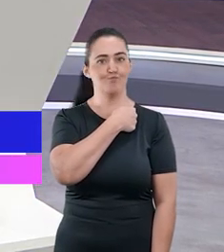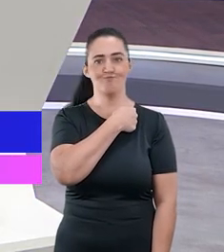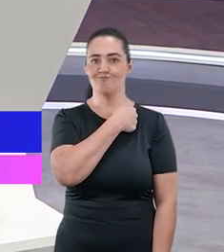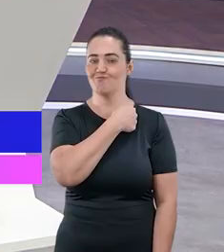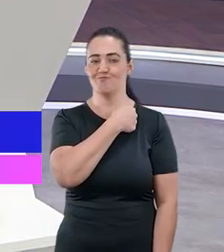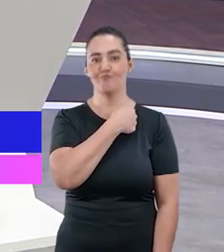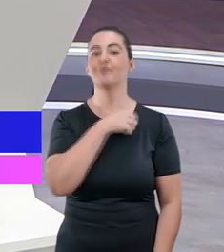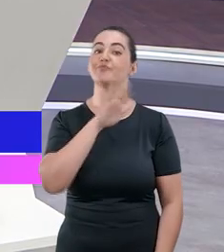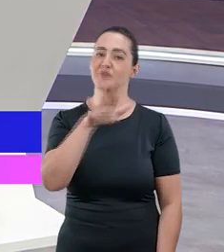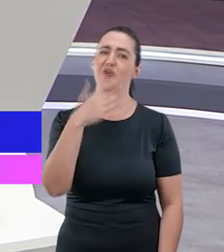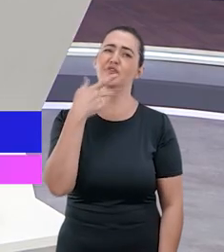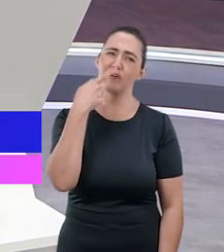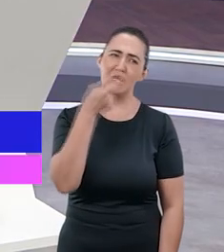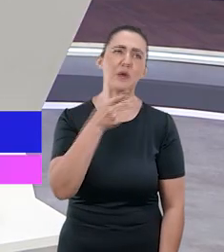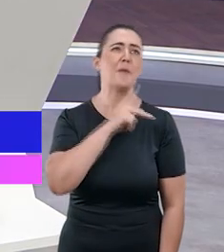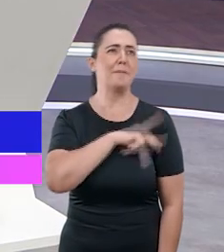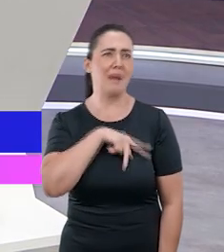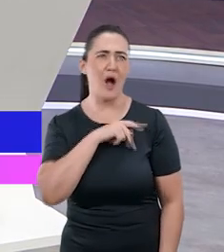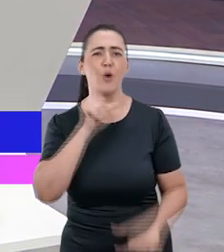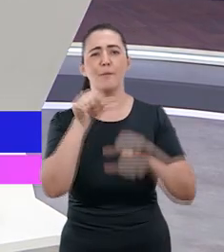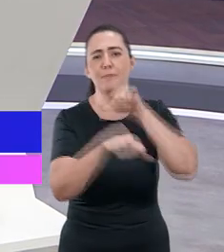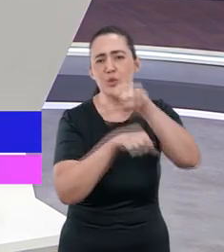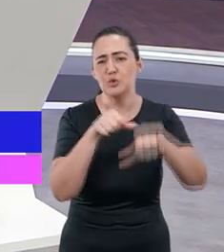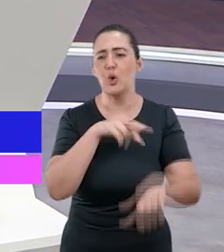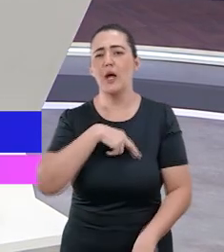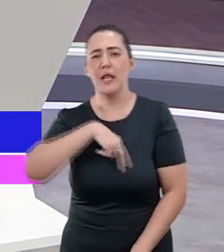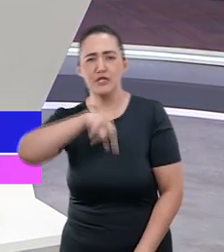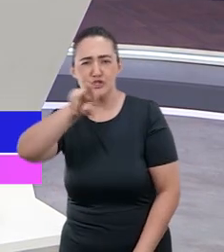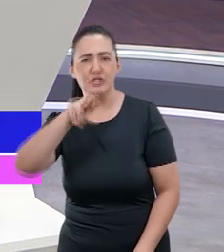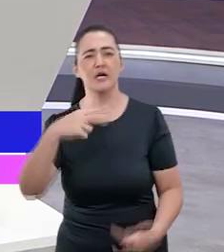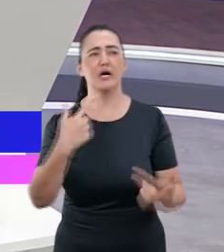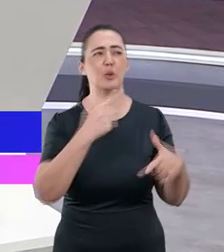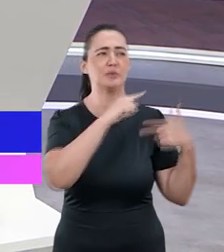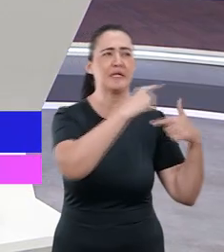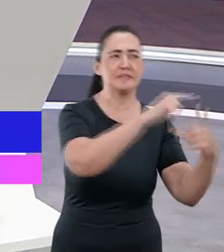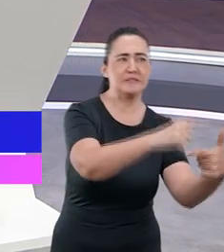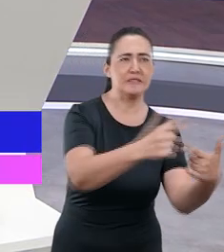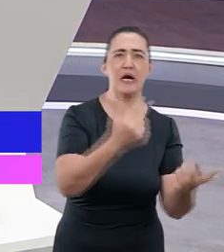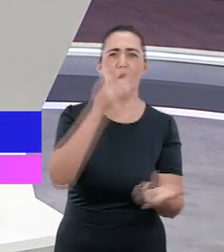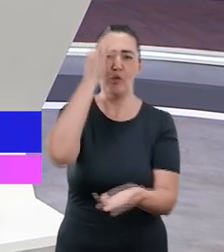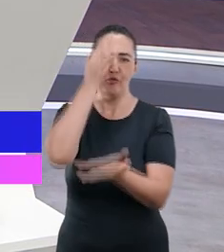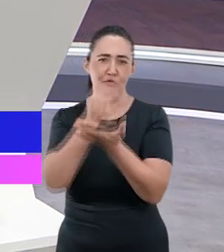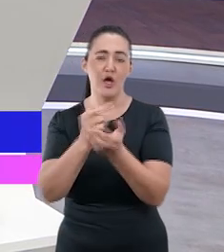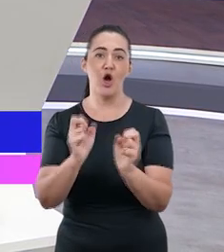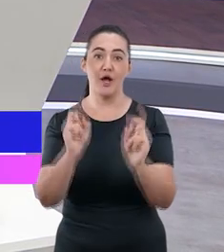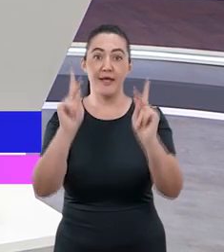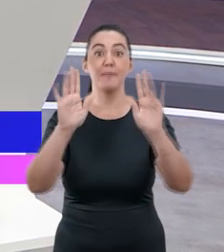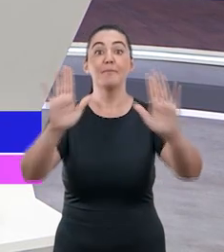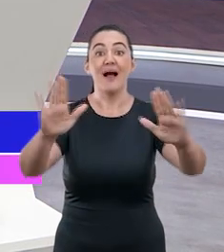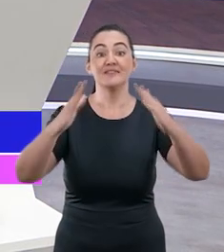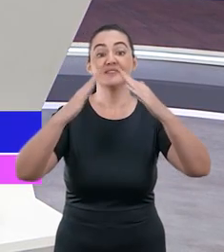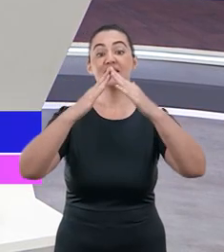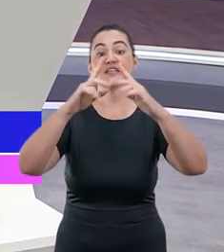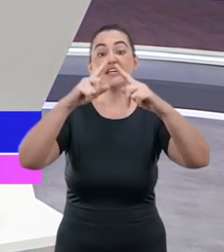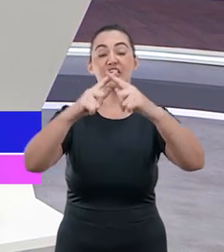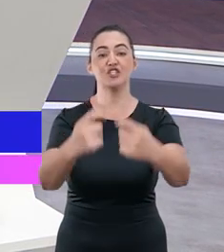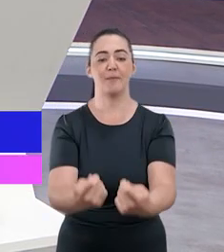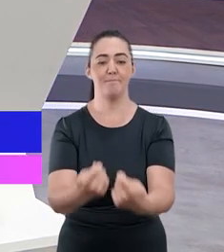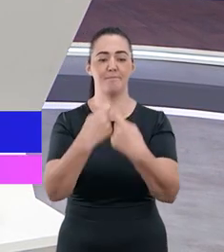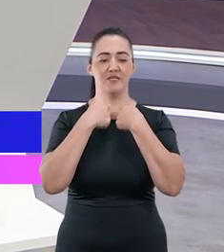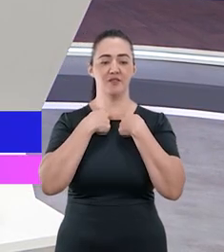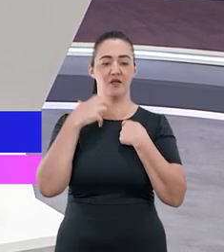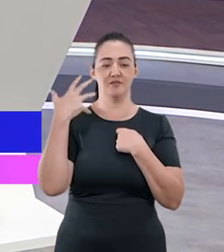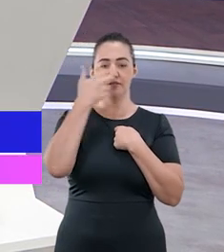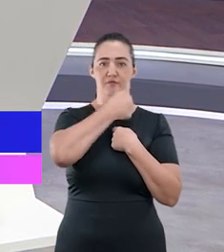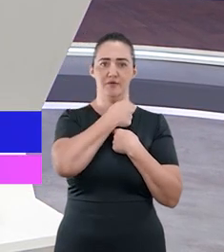falando que Paulo mudou de religião, estou falando de tradição, de igreja, de fé, mas eu preciso deixar claro para você que não é a igreja que salva.